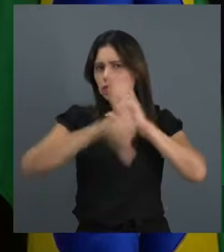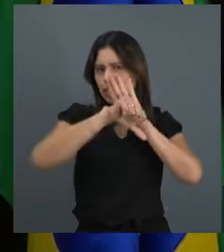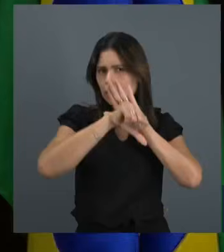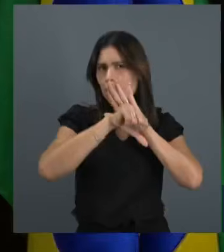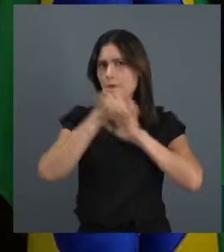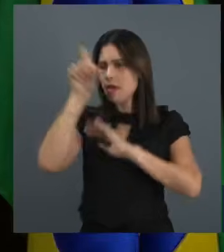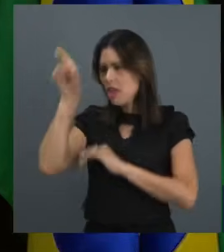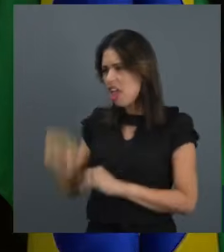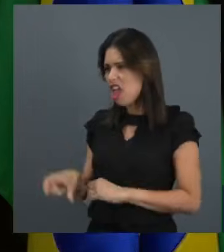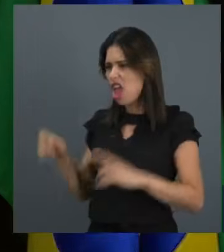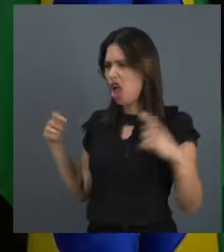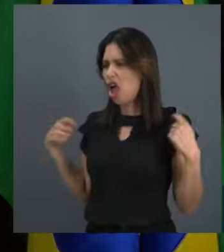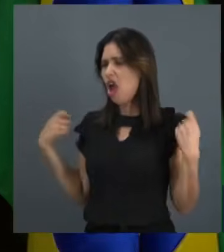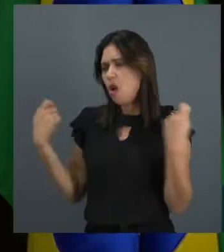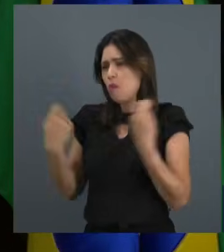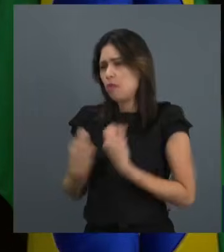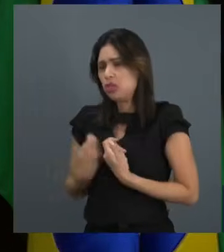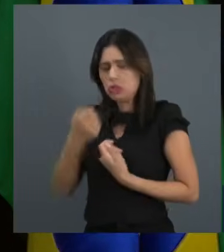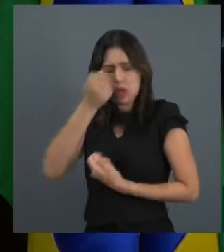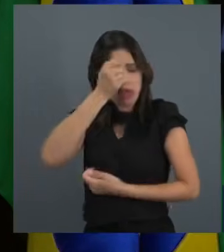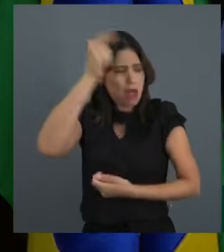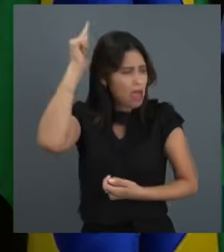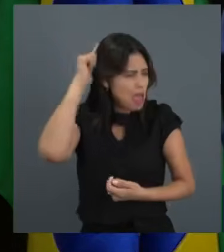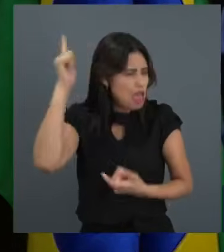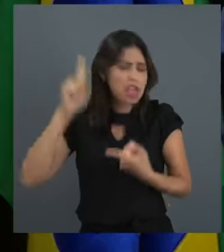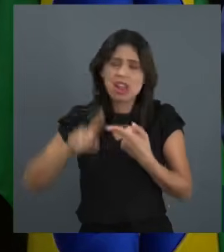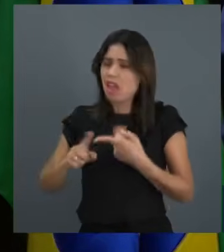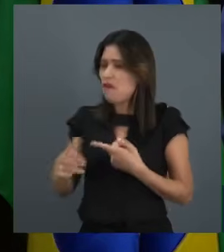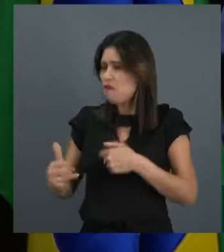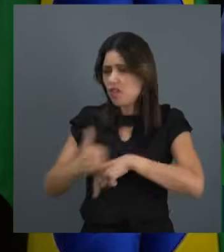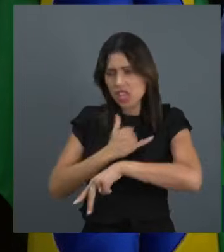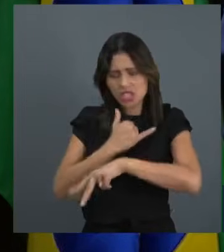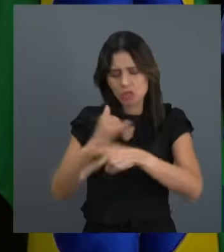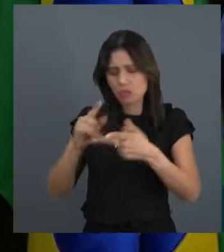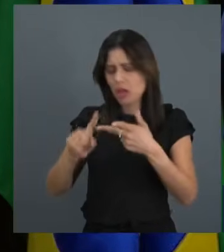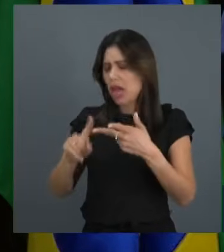é o delegado, ele é o promotor, ele é quem julga, é tudo.